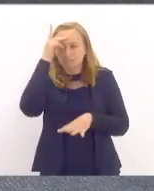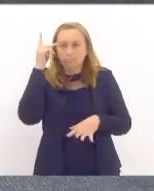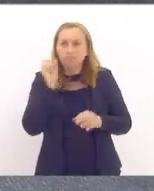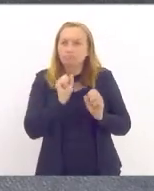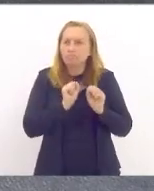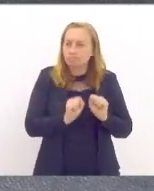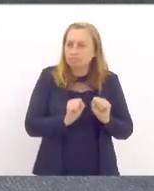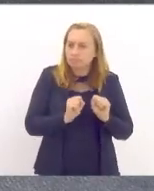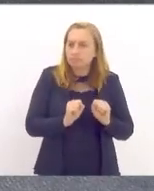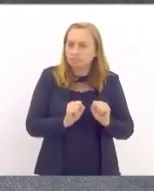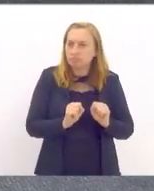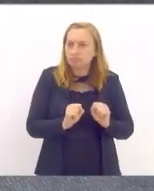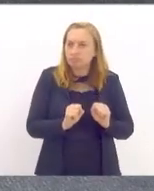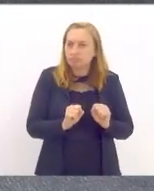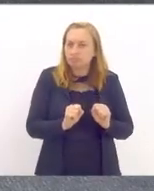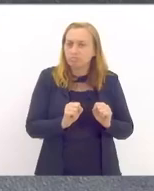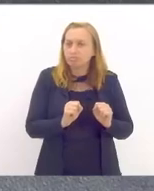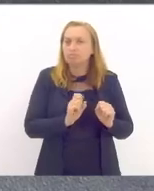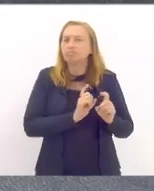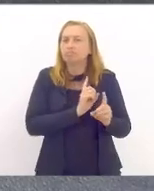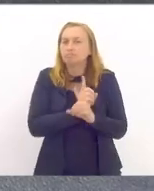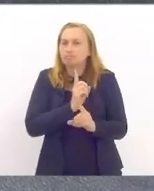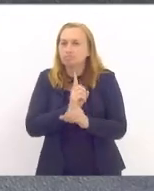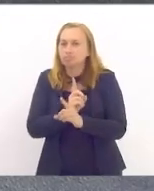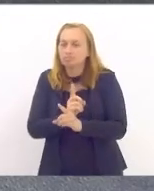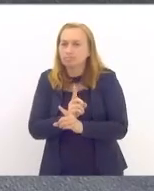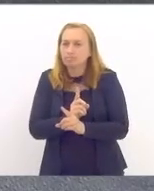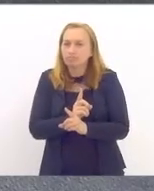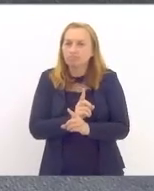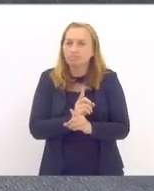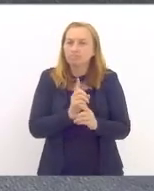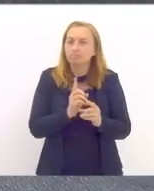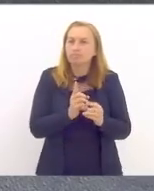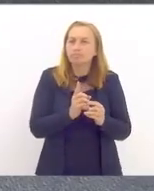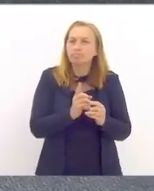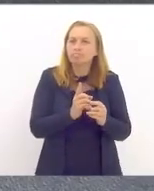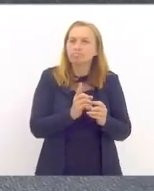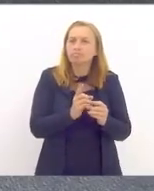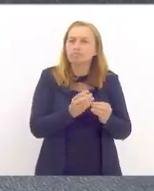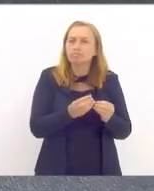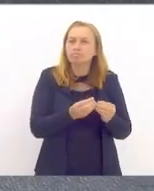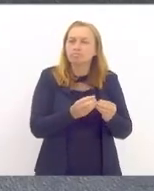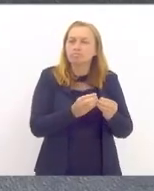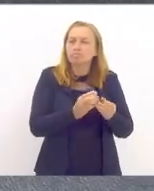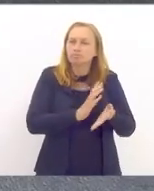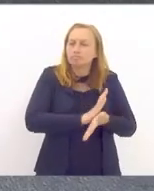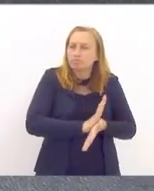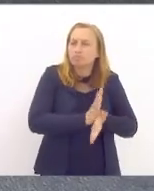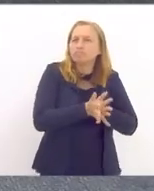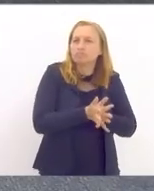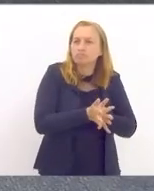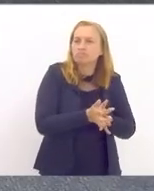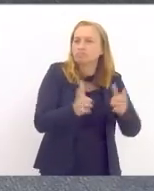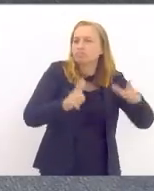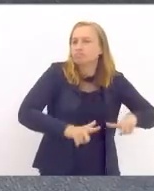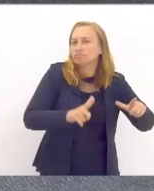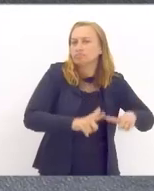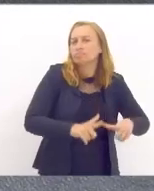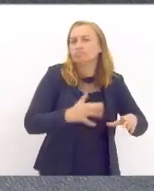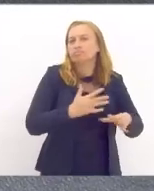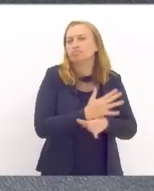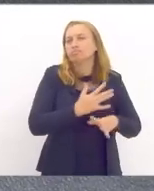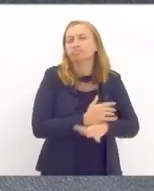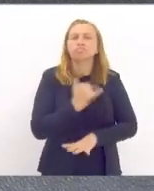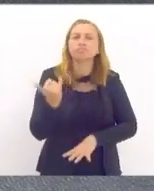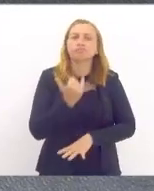podem ter seus encontros a gente de tombar esse essa parte da cidade tão